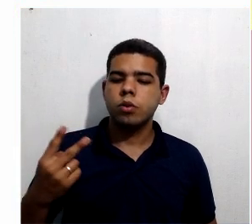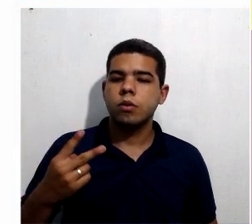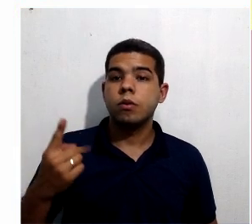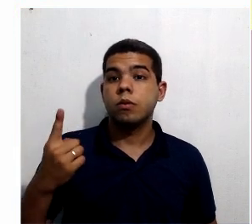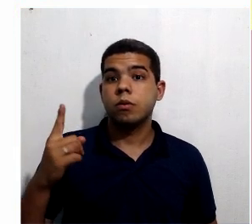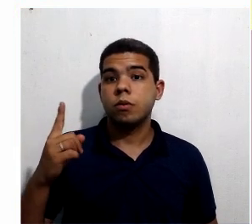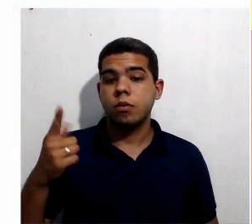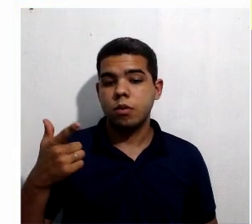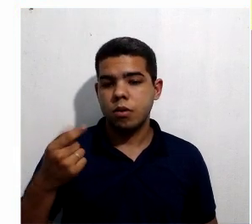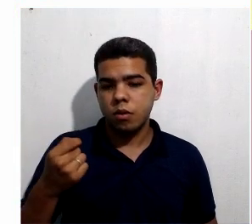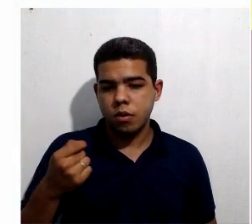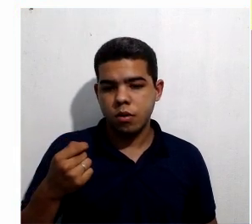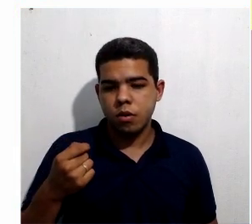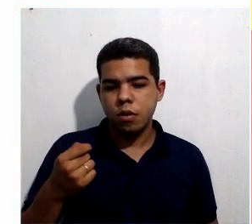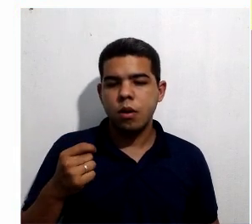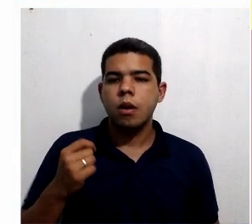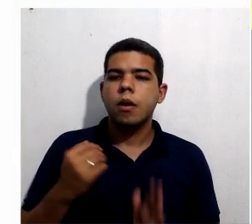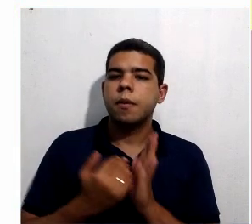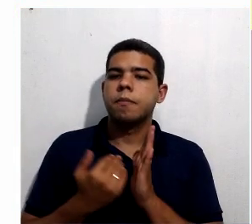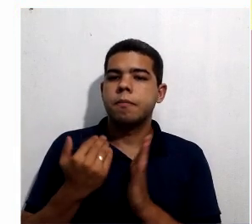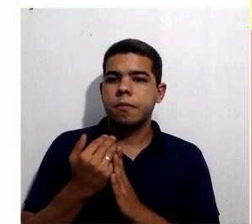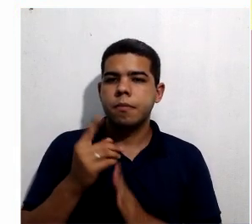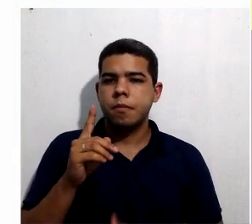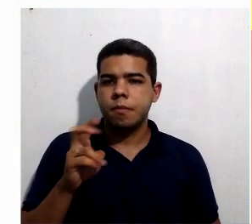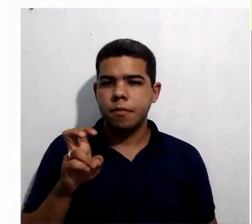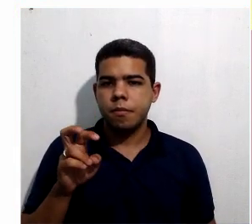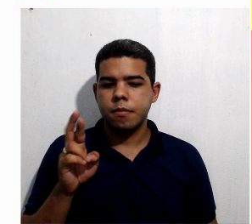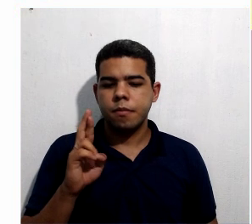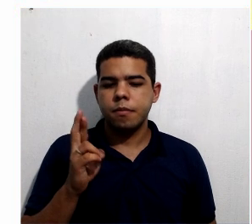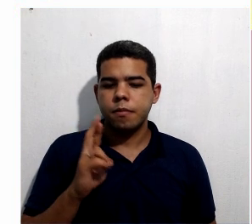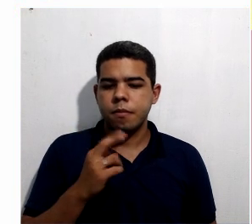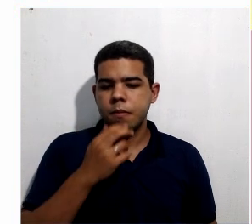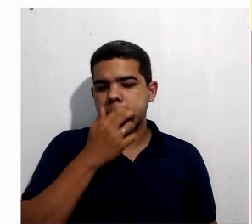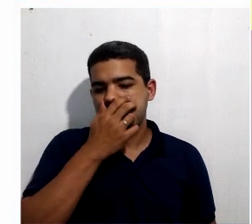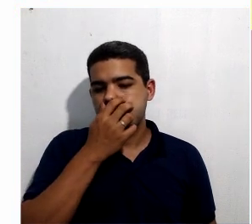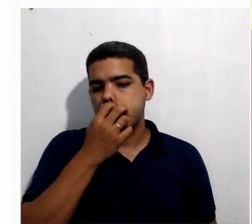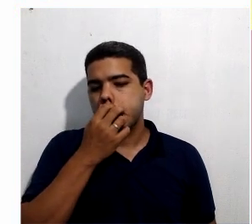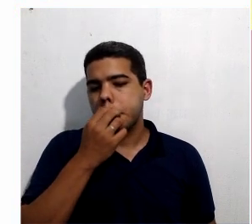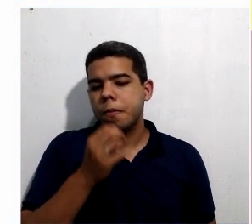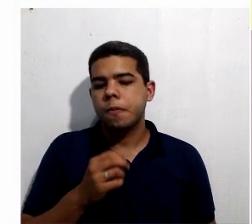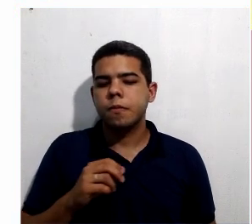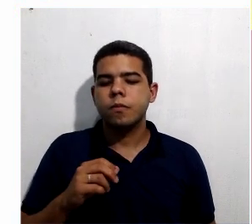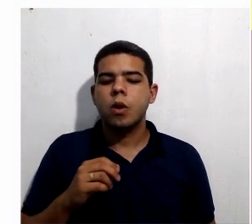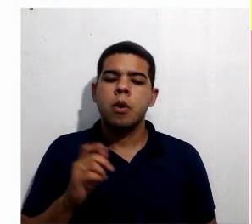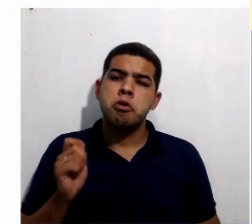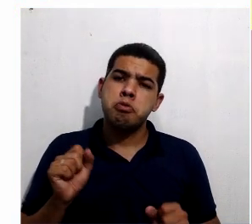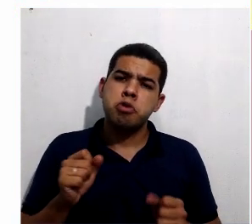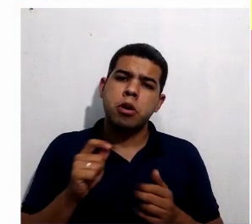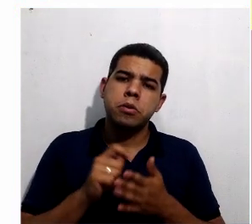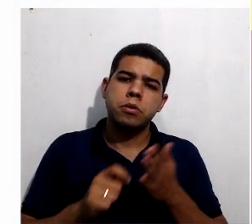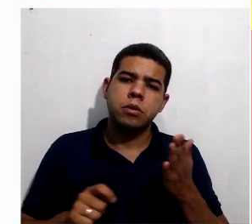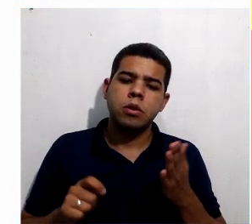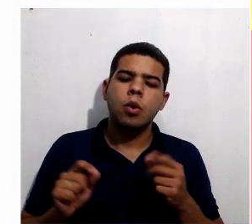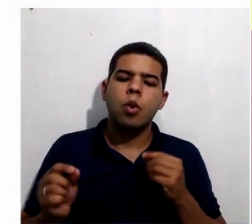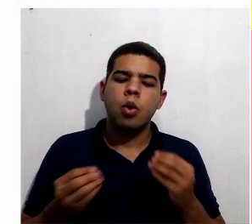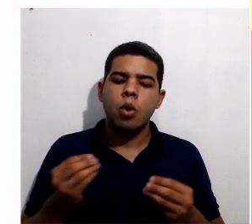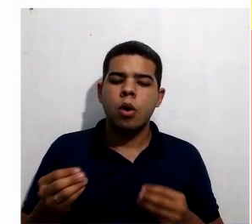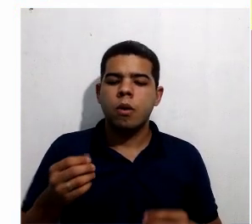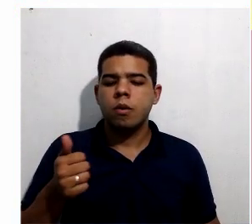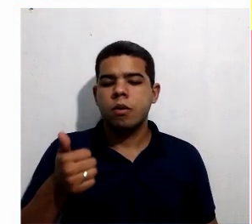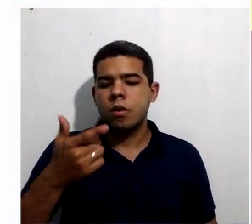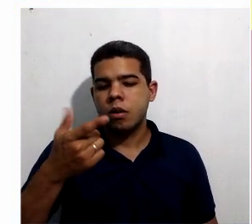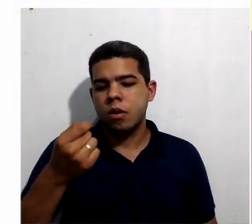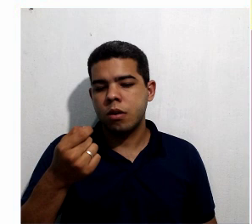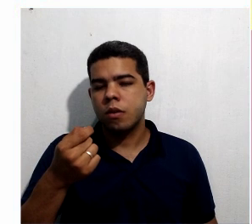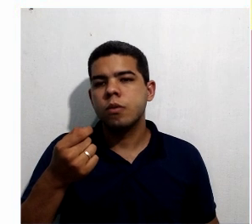no segundo andar vai pagar 120, eu tenho aqui um acréscimo de R$ 15. Mas você vê que eu posso escrever esse